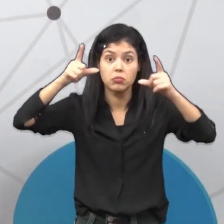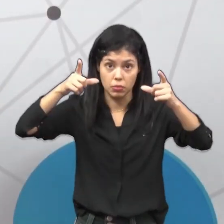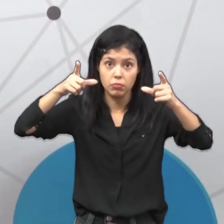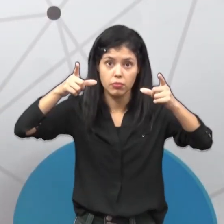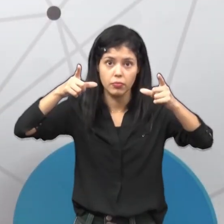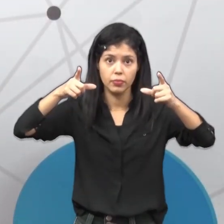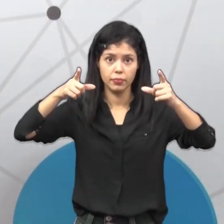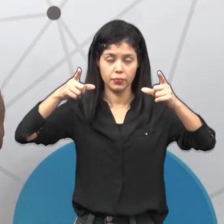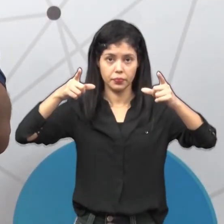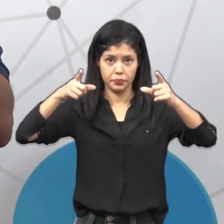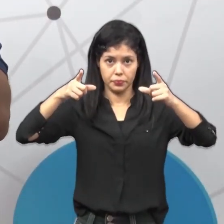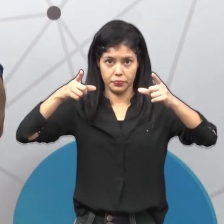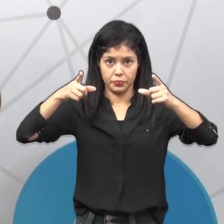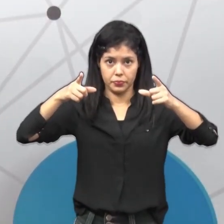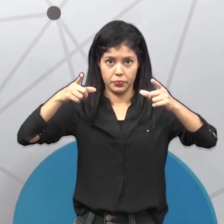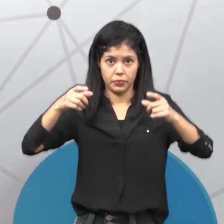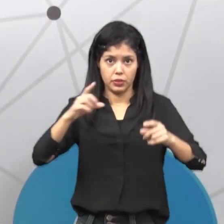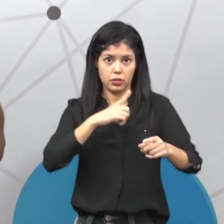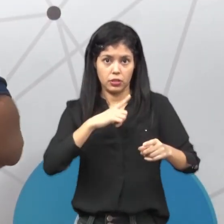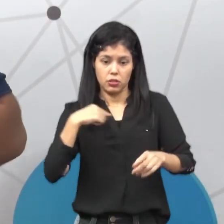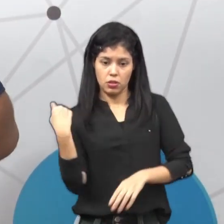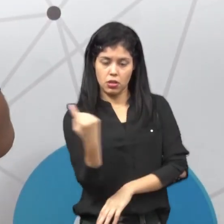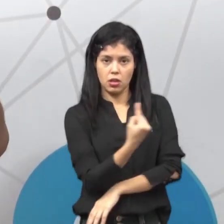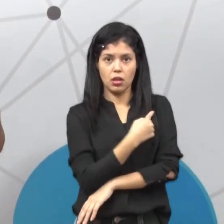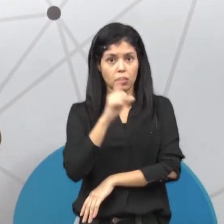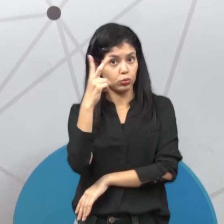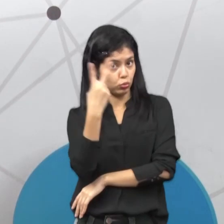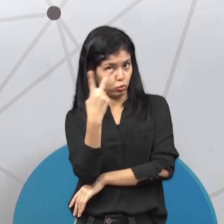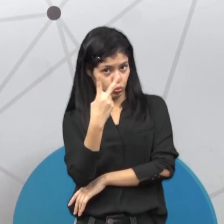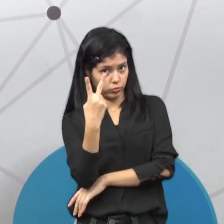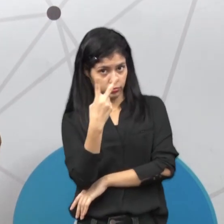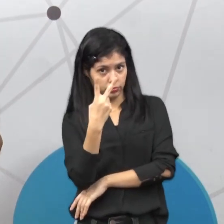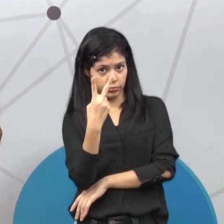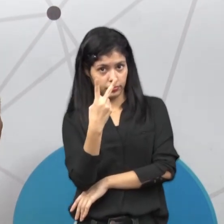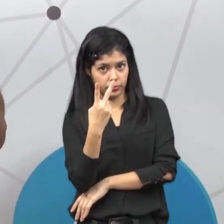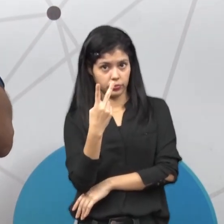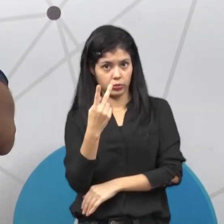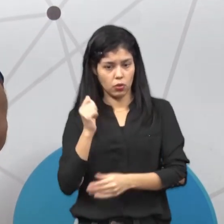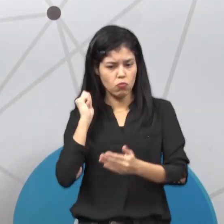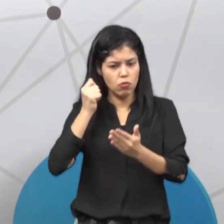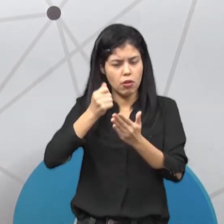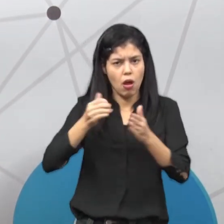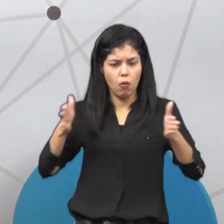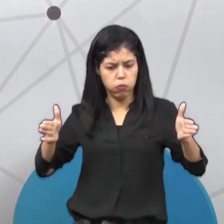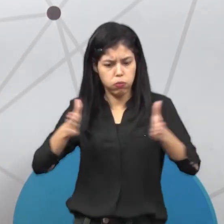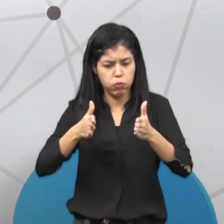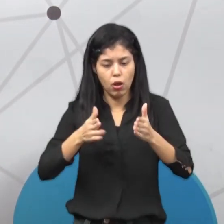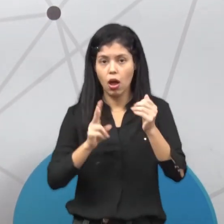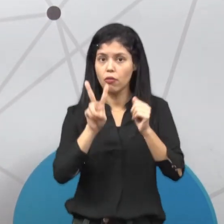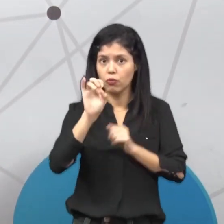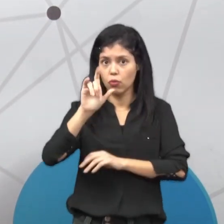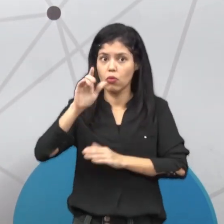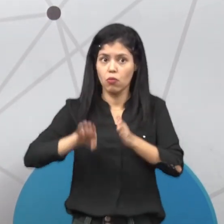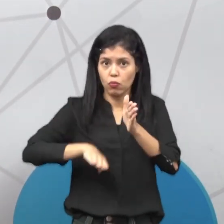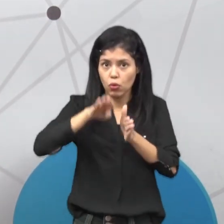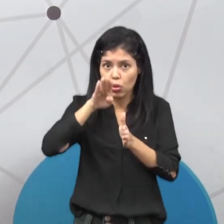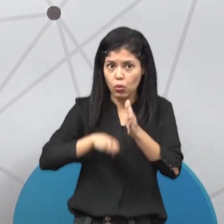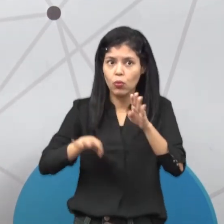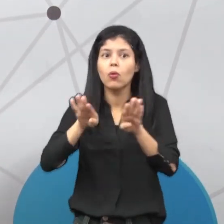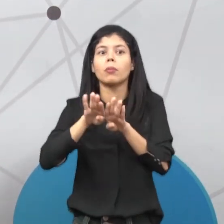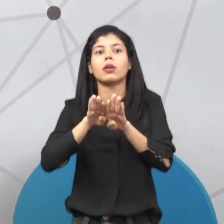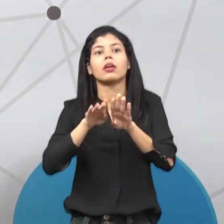nitidamente que nós temos dois estados do gás, uma pressão, um volume, uma temperatura, e ocorreu